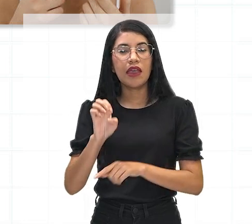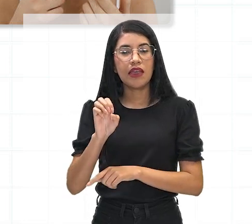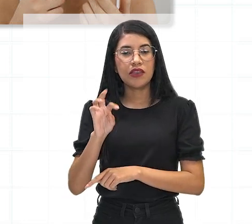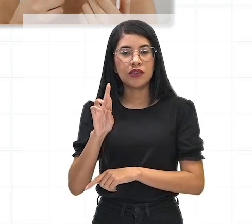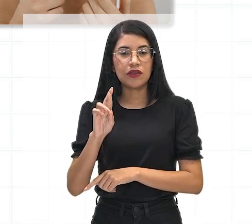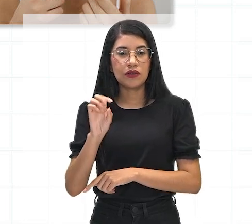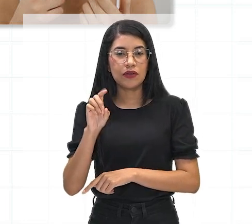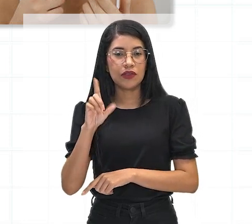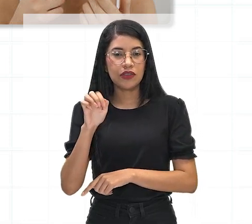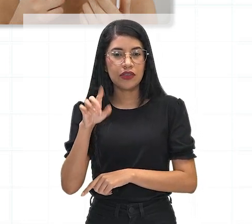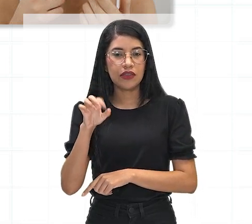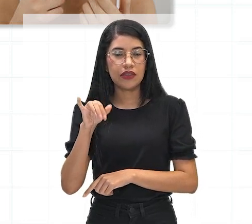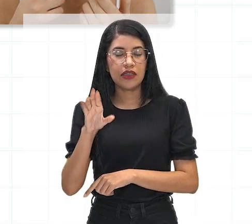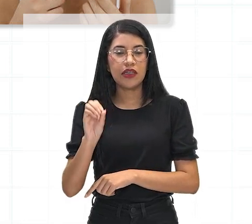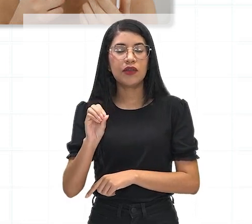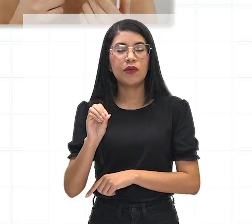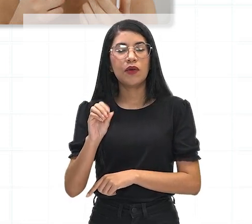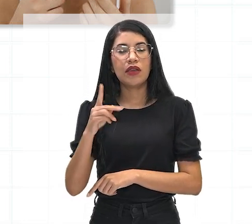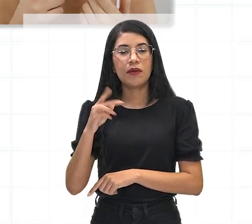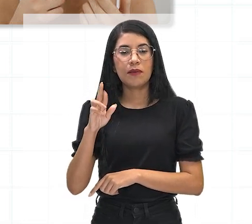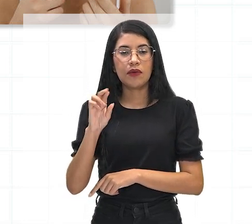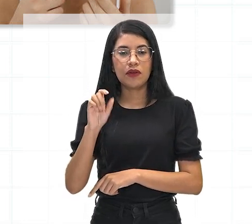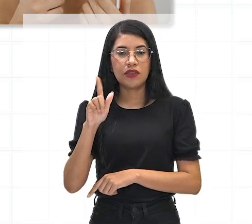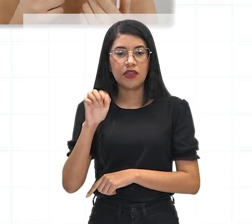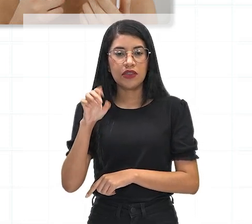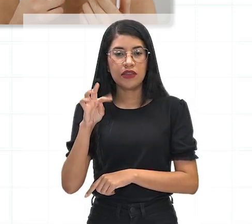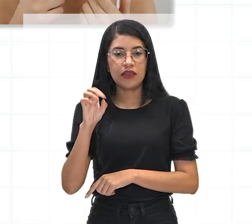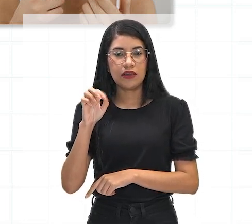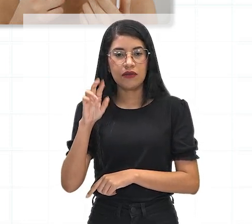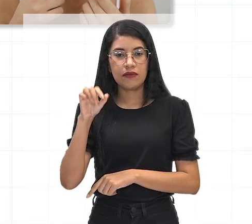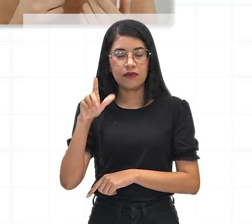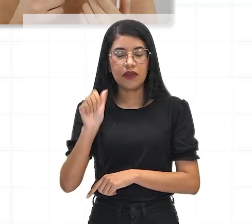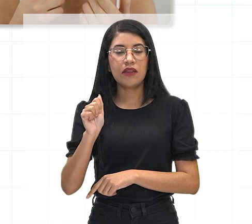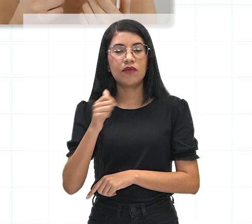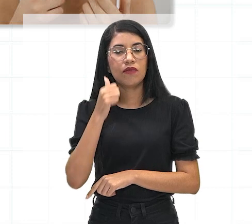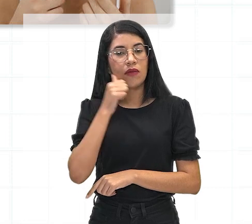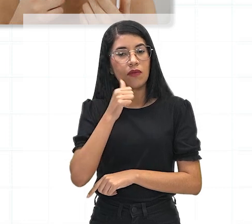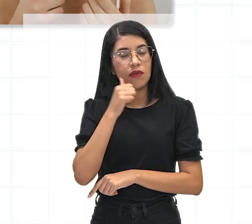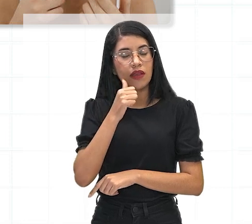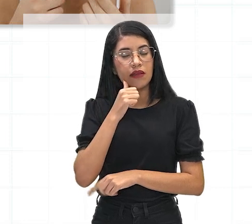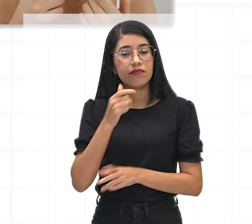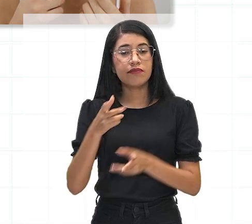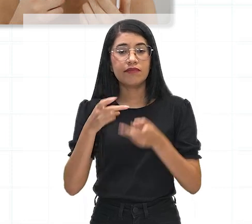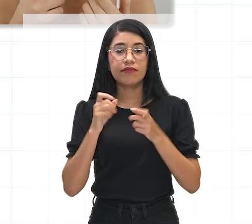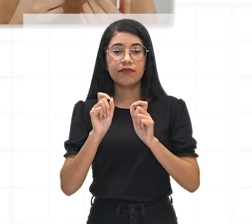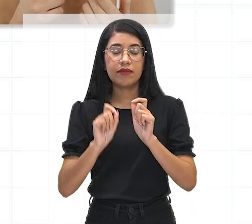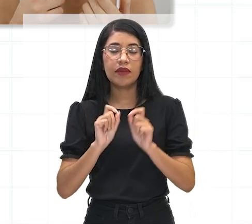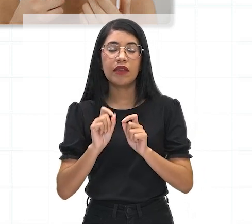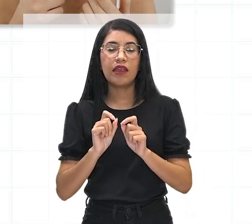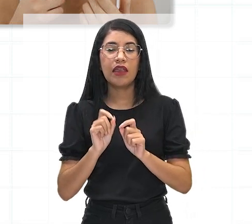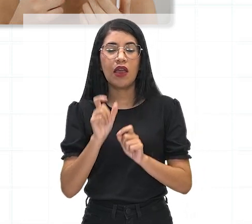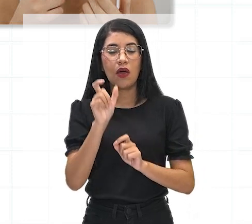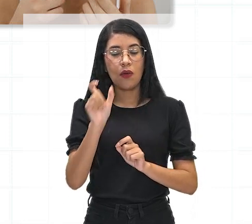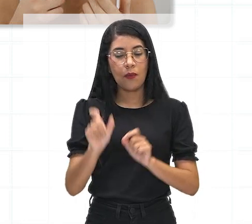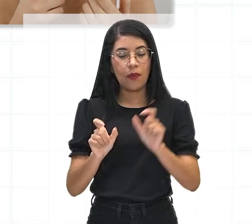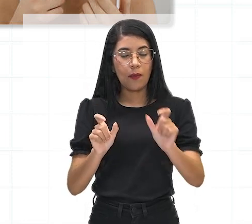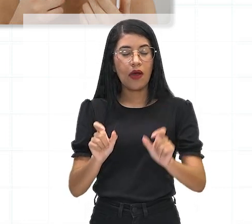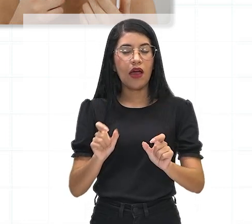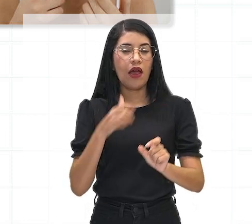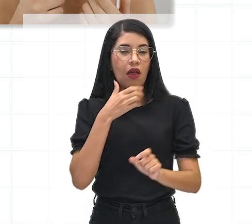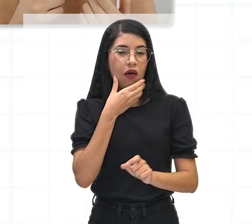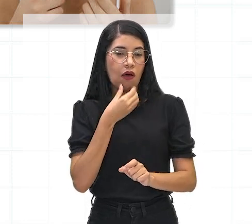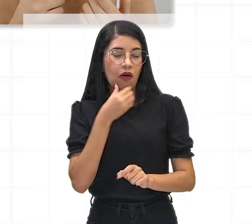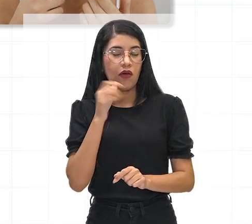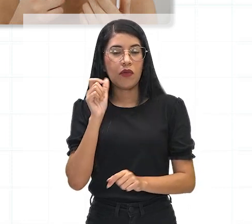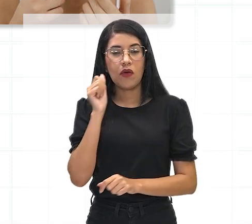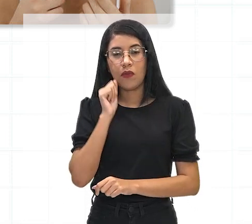a progesterona nos indivíduos do sexo feminino. Então você observa aí que para cada indivíduo vai